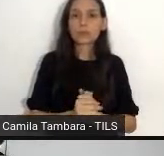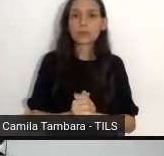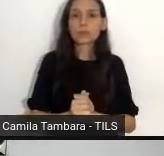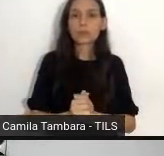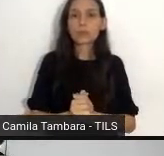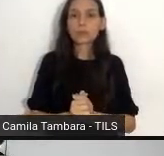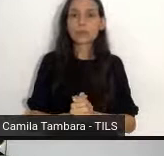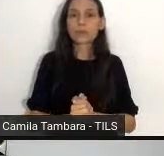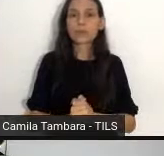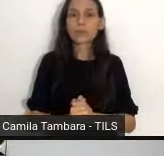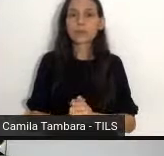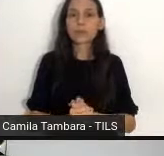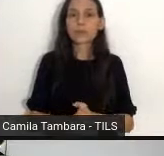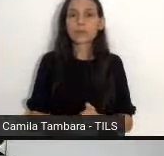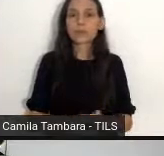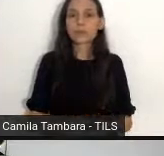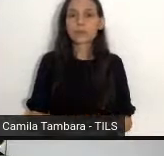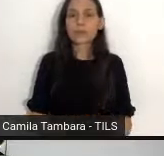pessoa